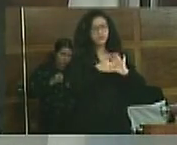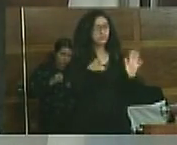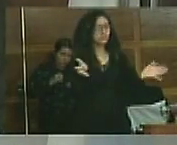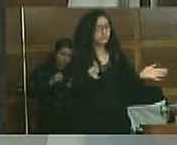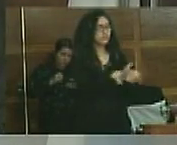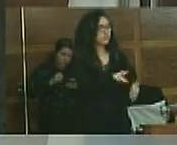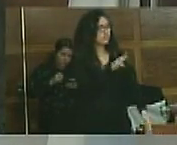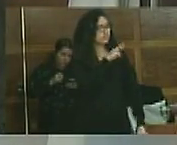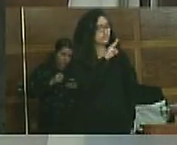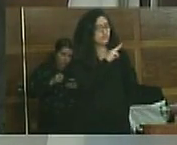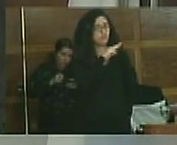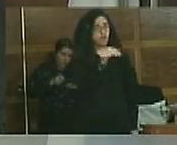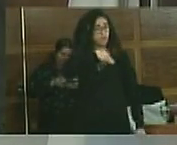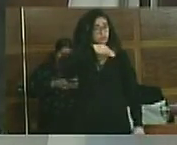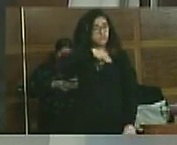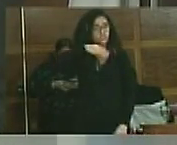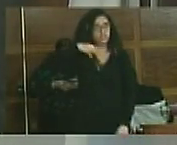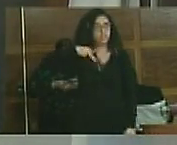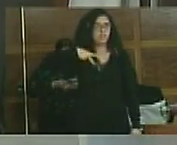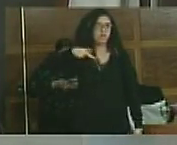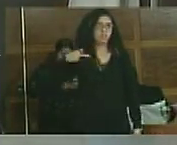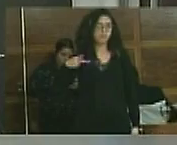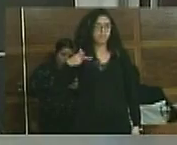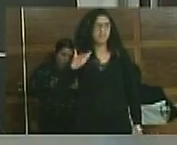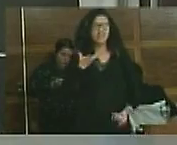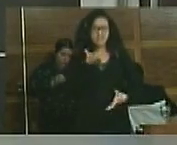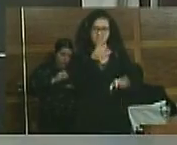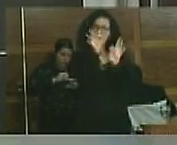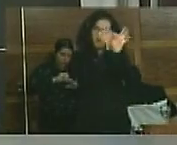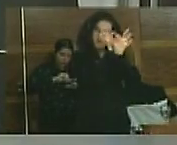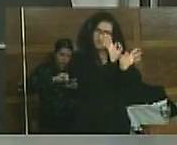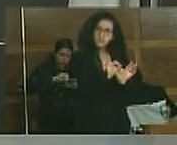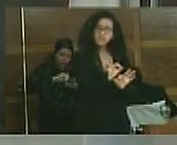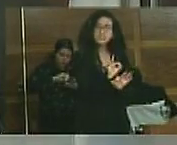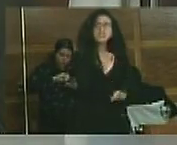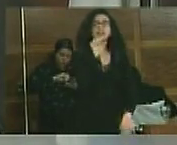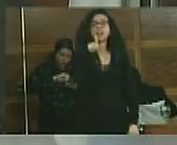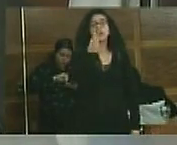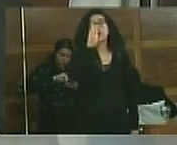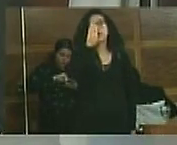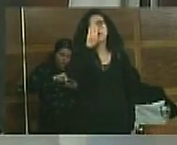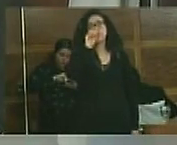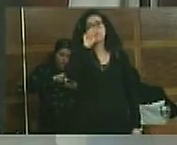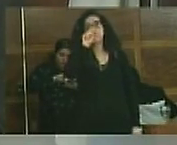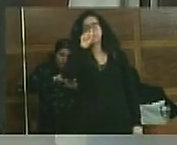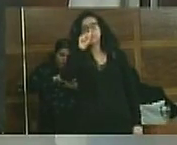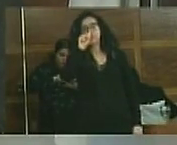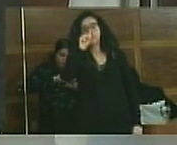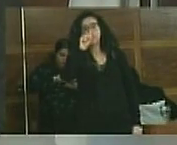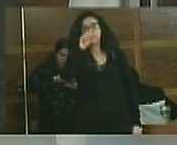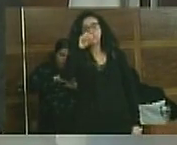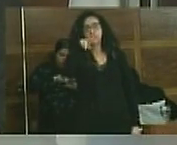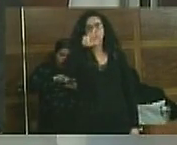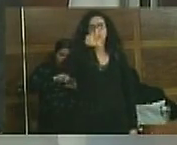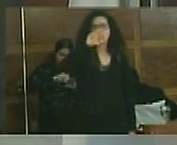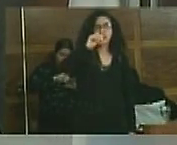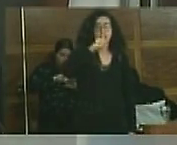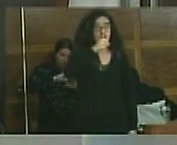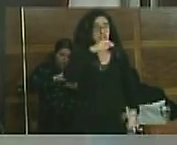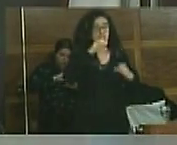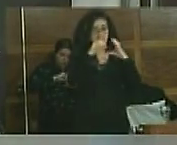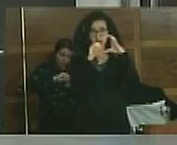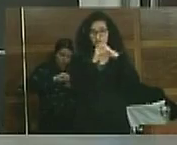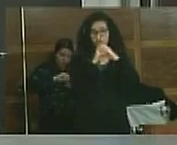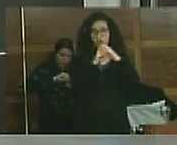ministérios. Então, o que é choque de ordem nesse país é Bolsonaro. É onde a Globo faz de tudo